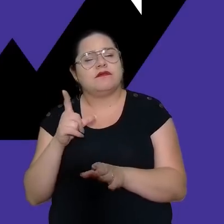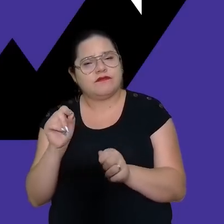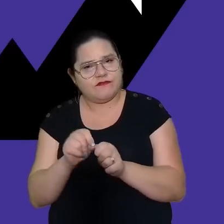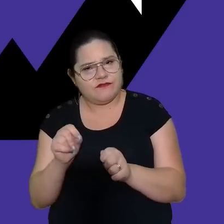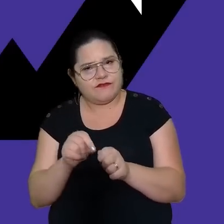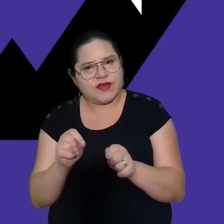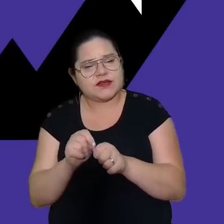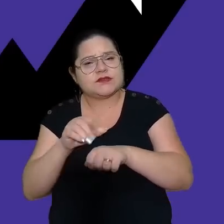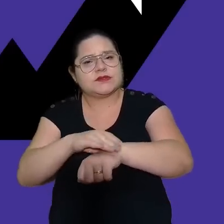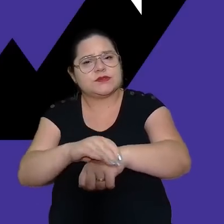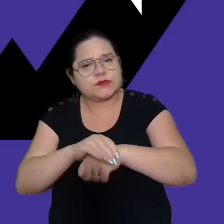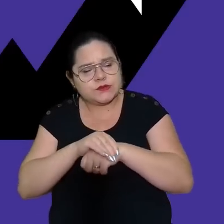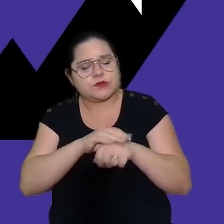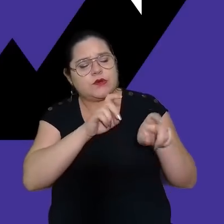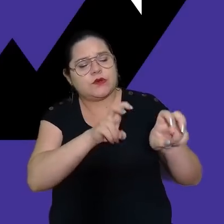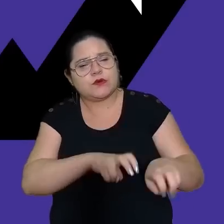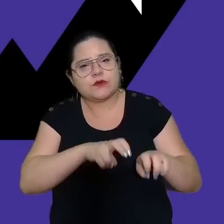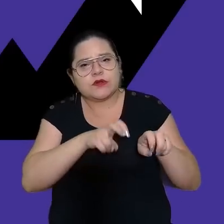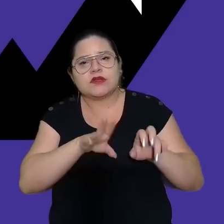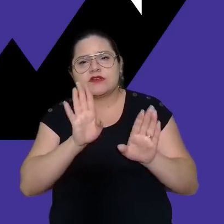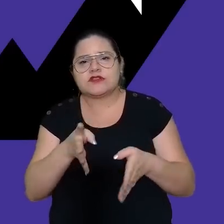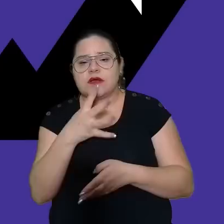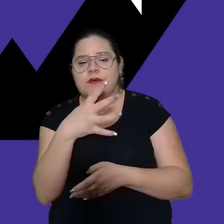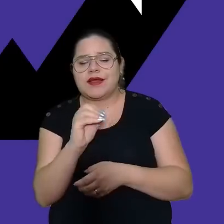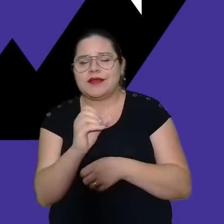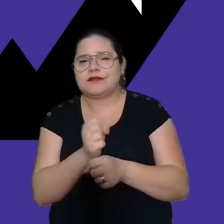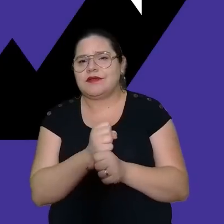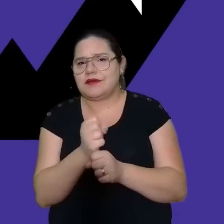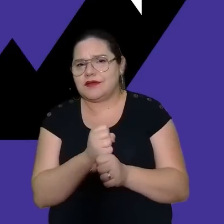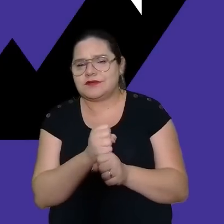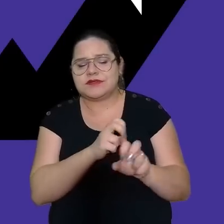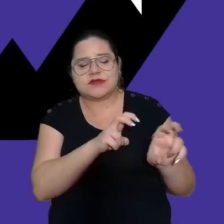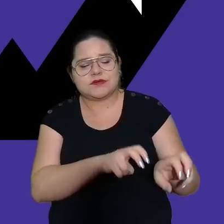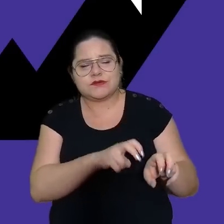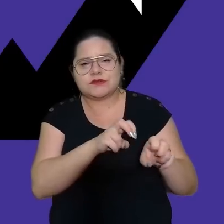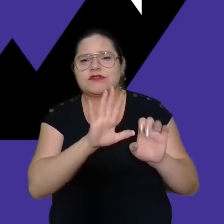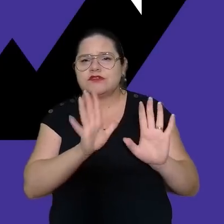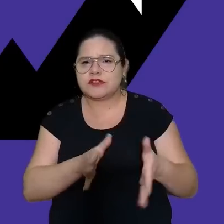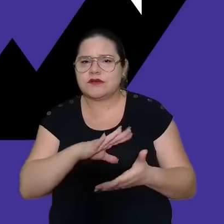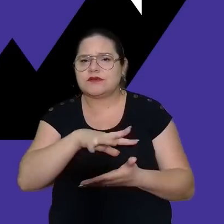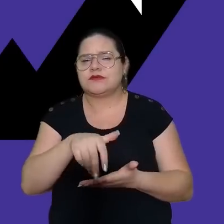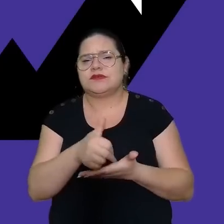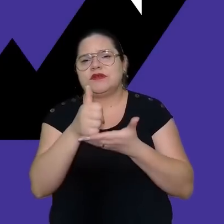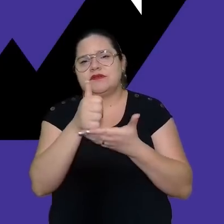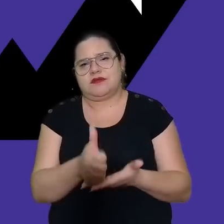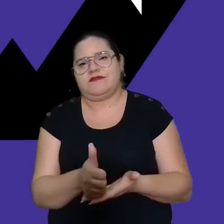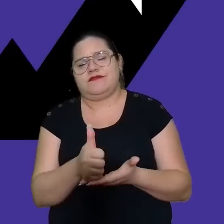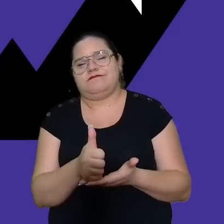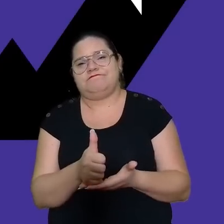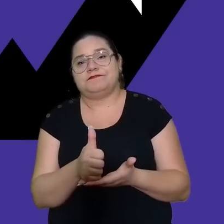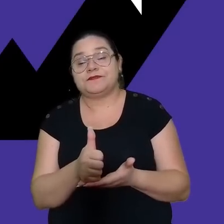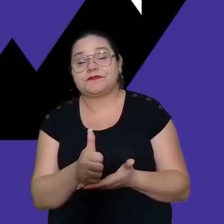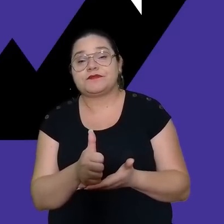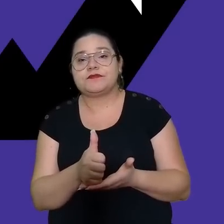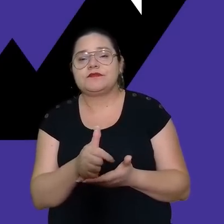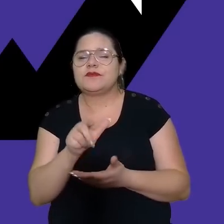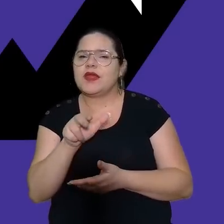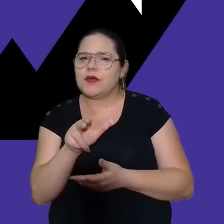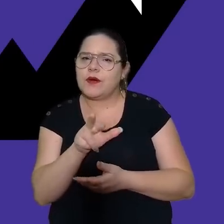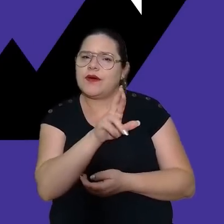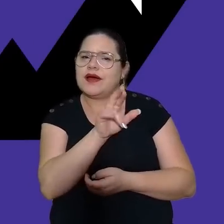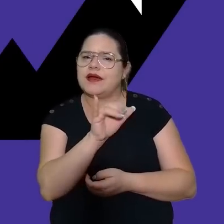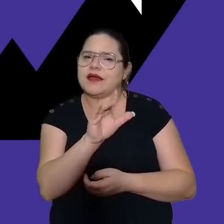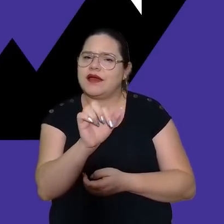agricultura que há 40 anos já é, como disse o Ailton, já é sustentável, como disse o Ricardo, que está ali também defendendo a mesma bandeira em Nova